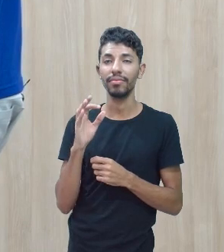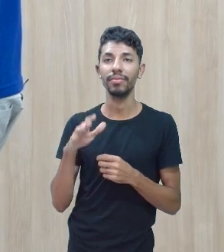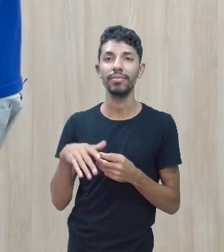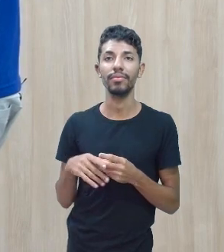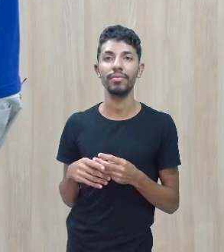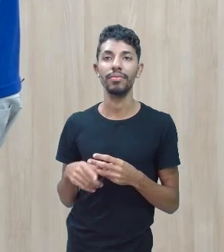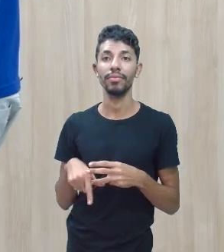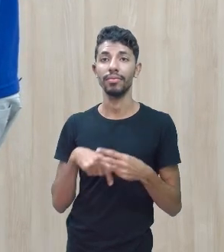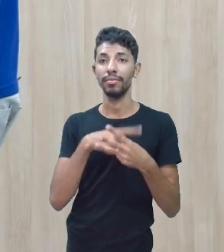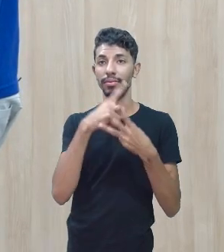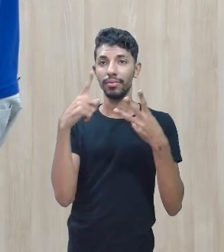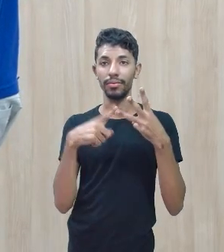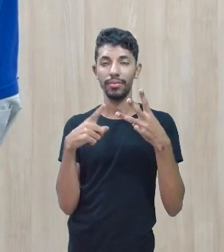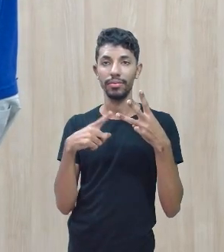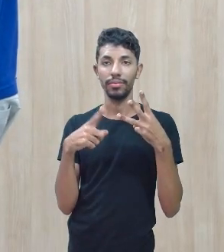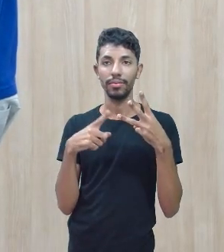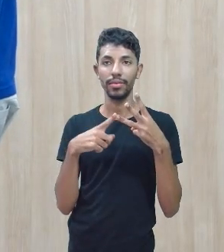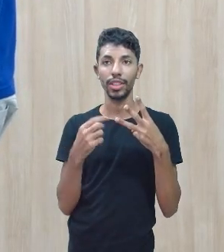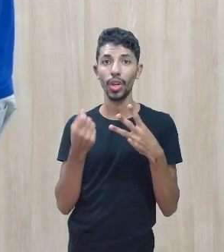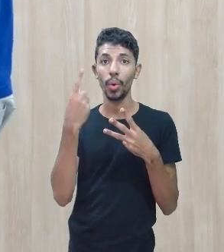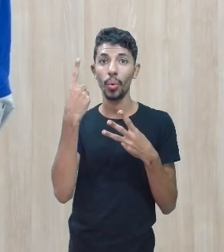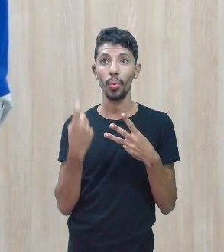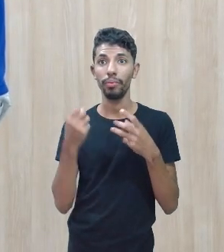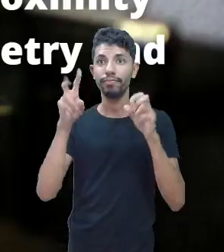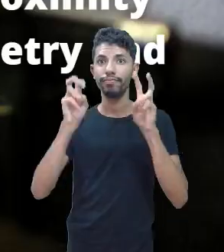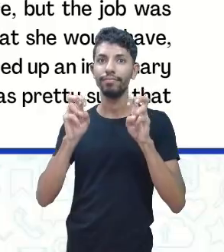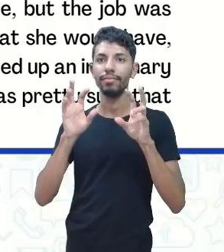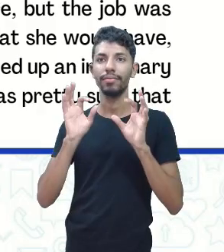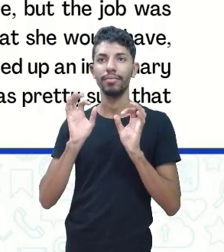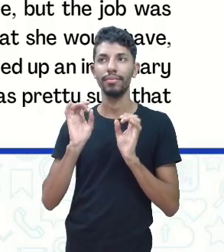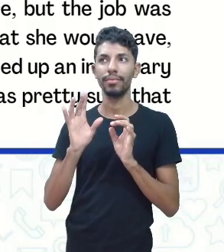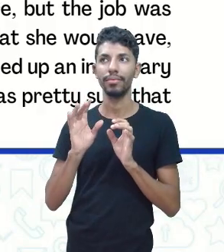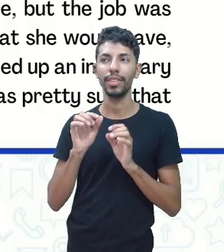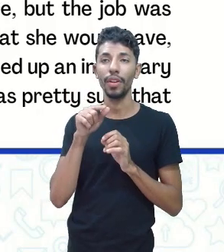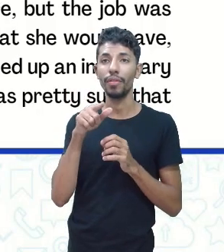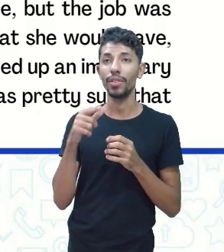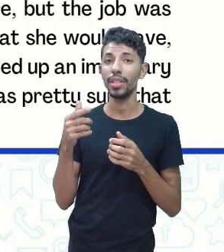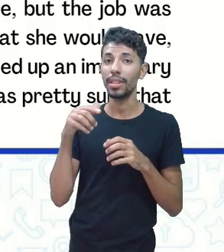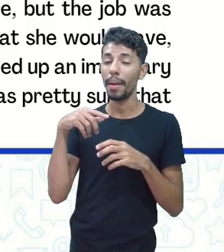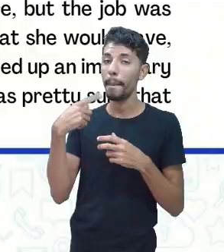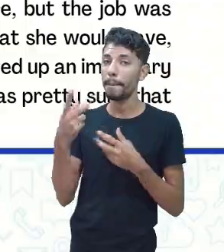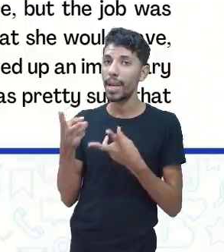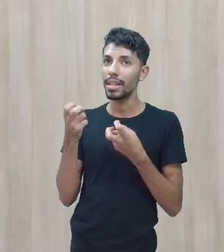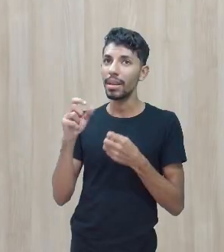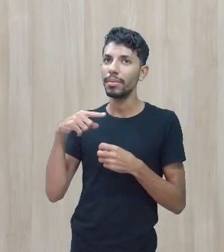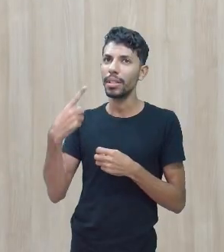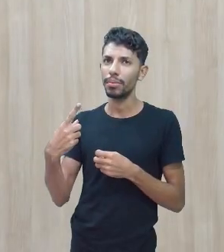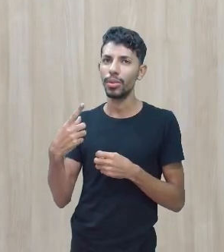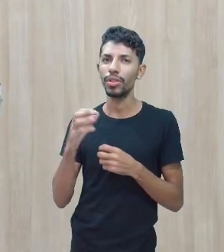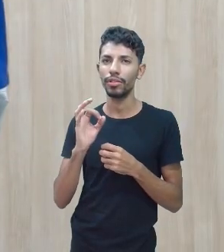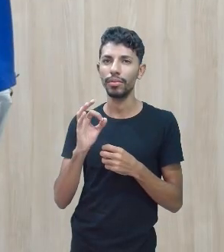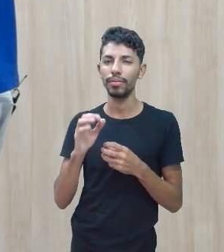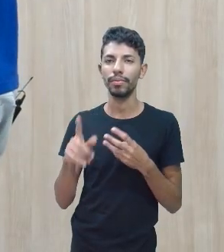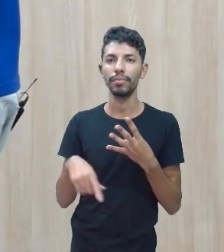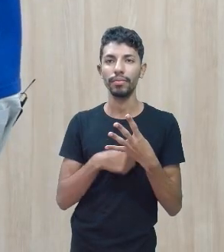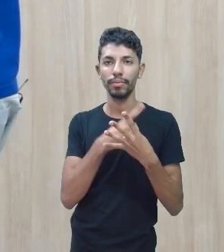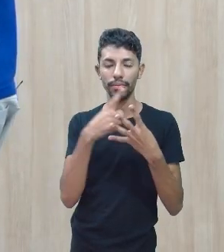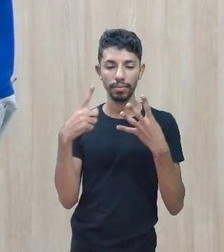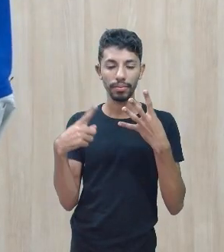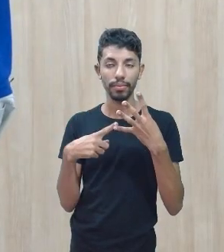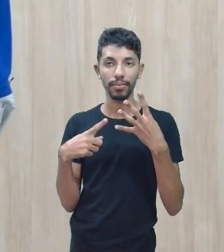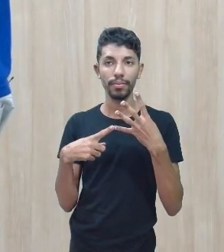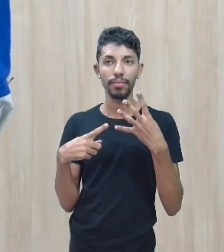Depois temos aqui, ó, just one climax, ou seja, você vai ver esse clímax depois, né? Só tem um clímax.